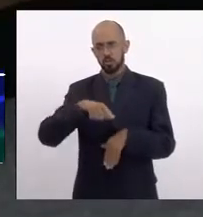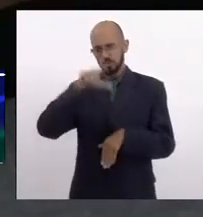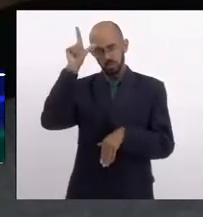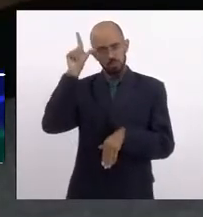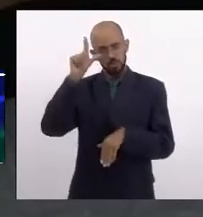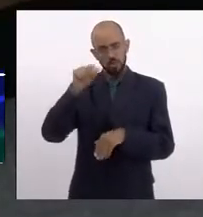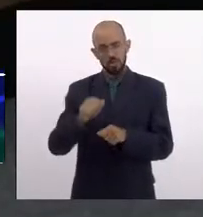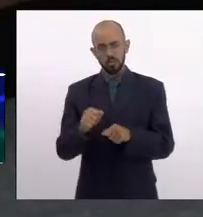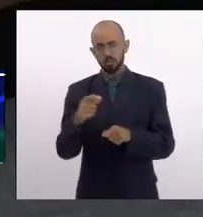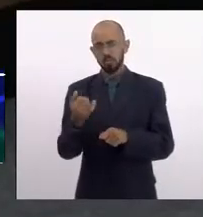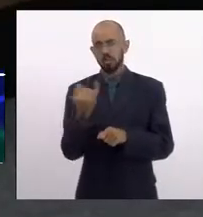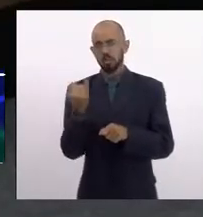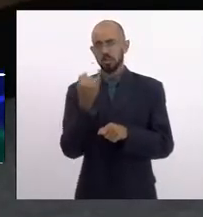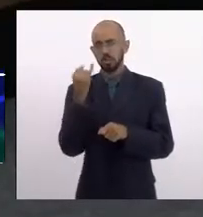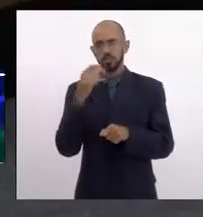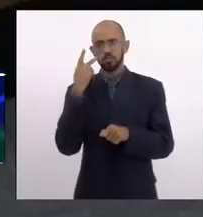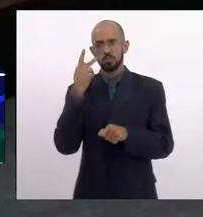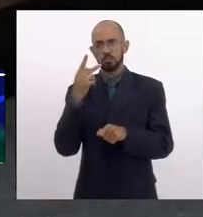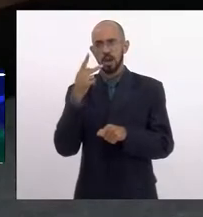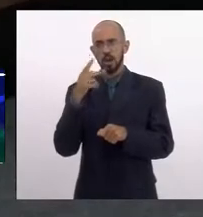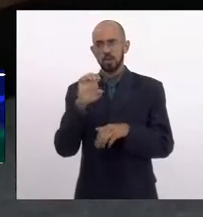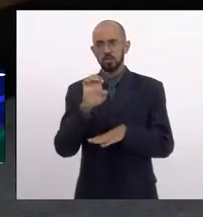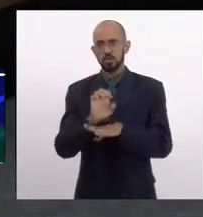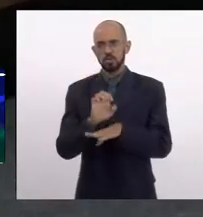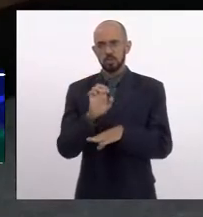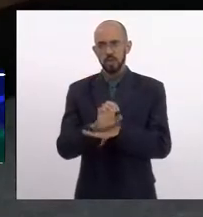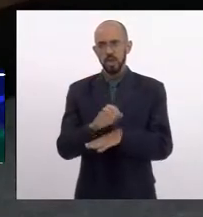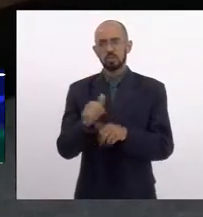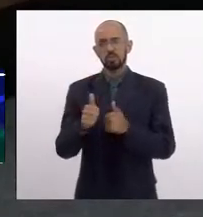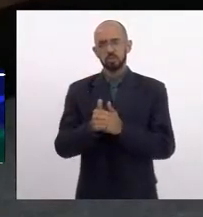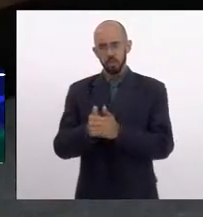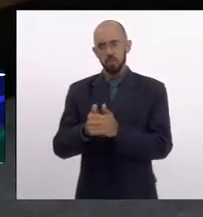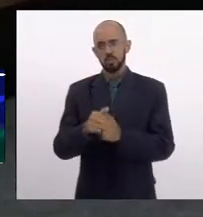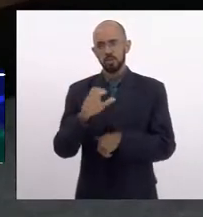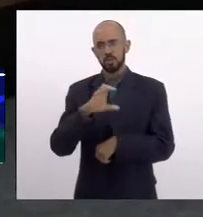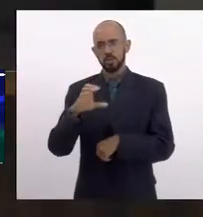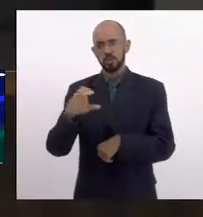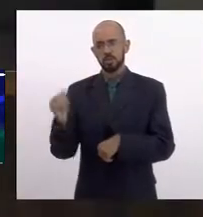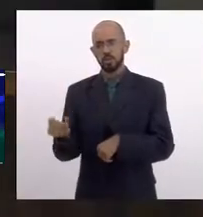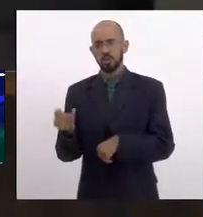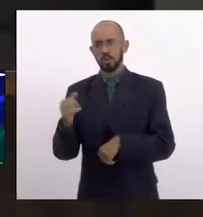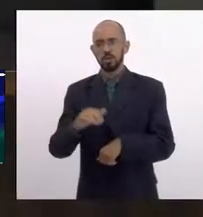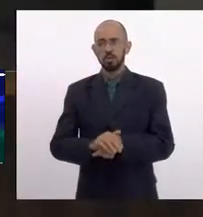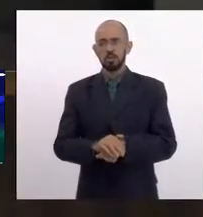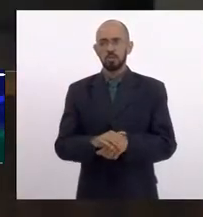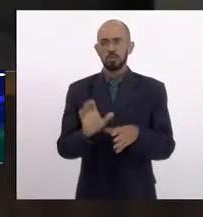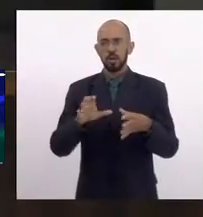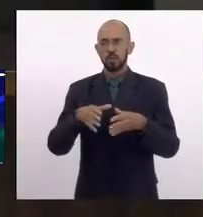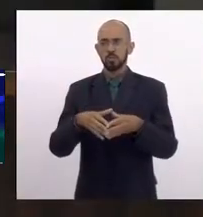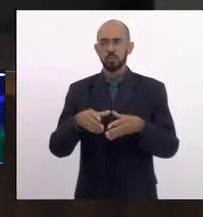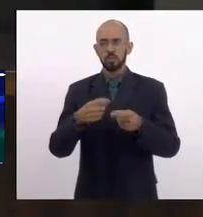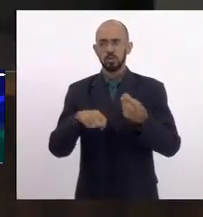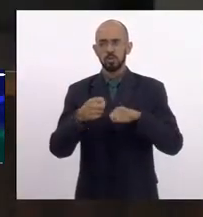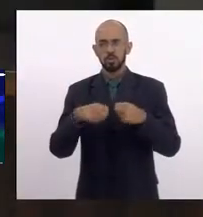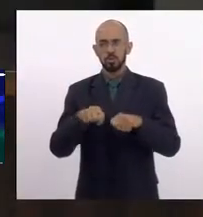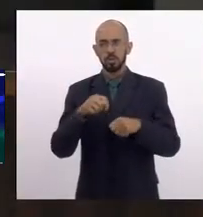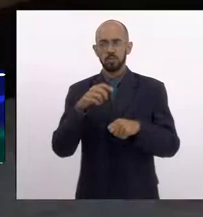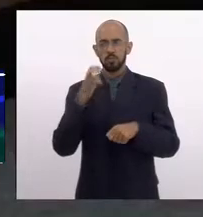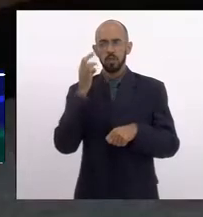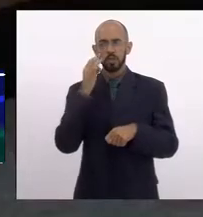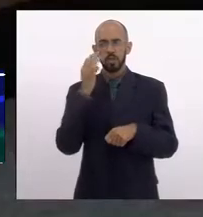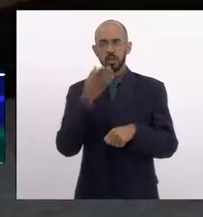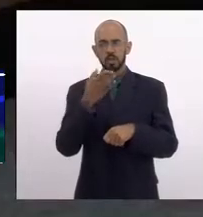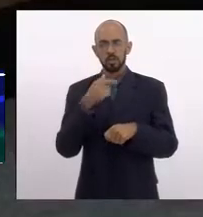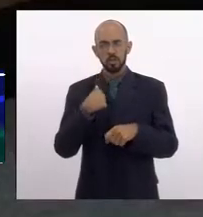para a ampliação das receitas o parecer da comissão acompanha a ccj pela comissão de Economia Deputado waldeck Carneiro Oi